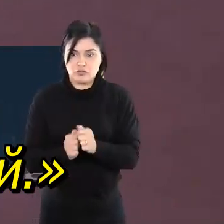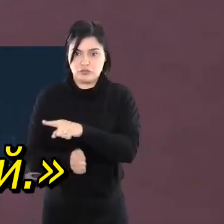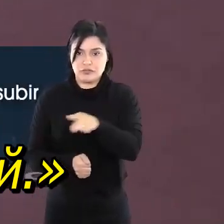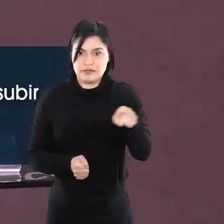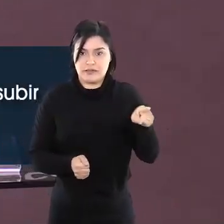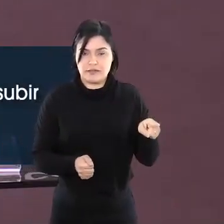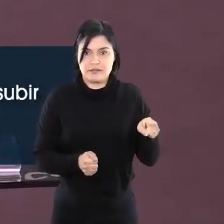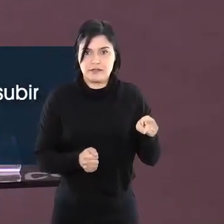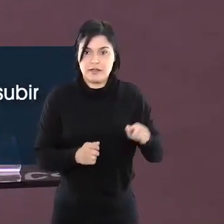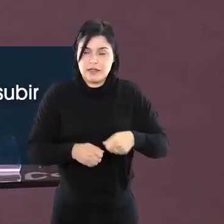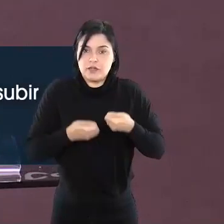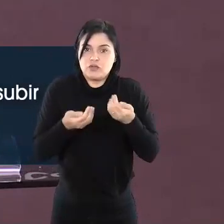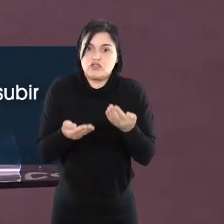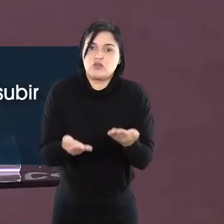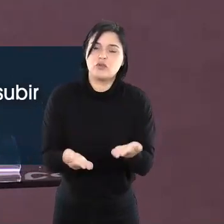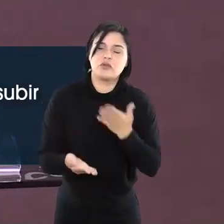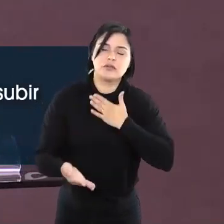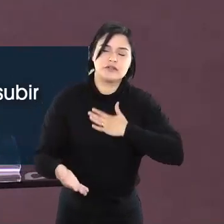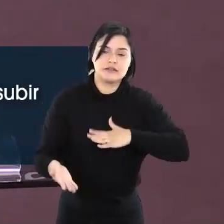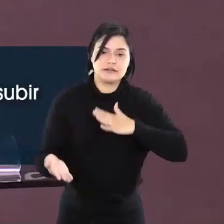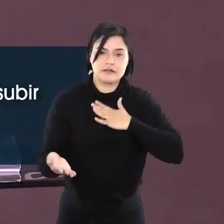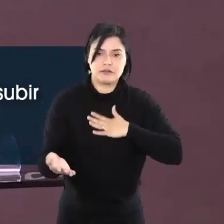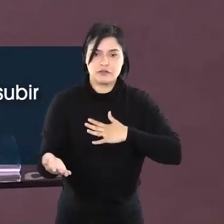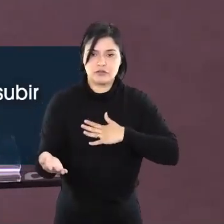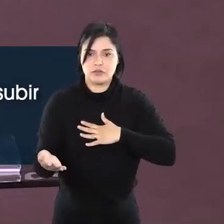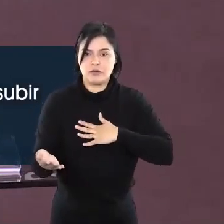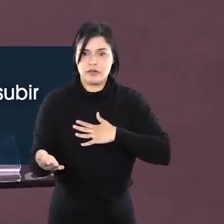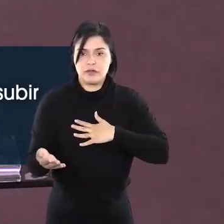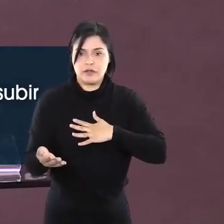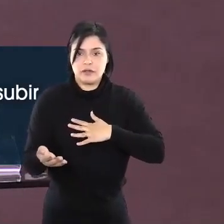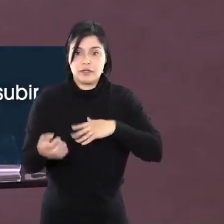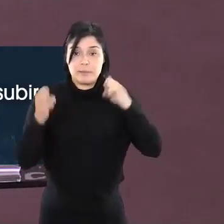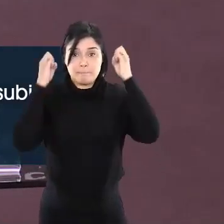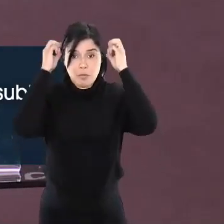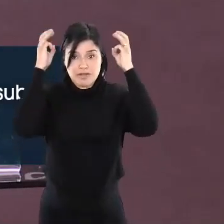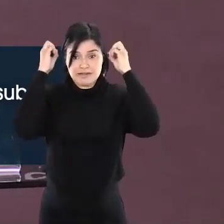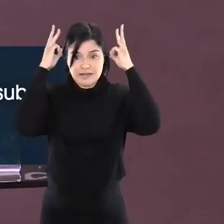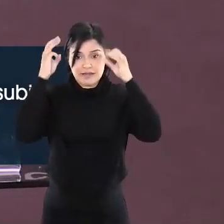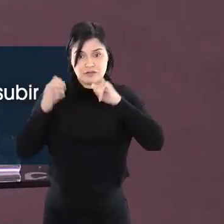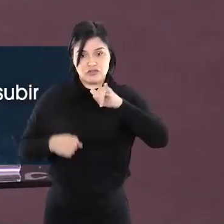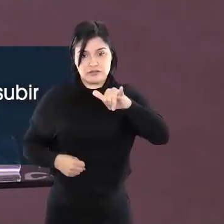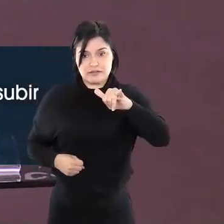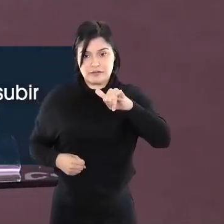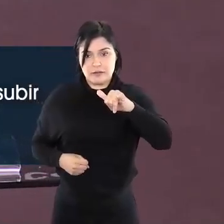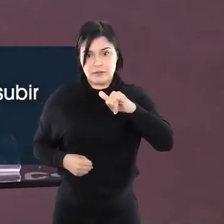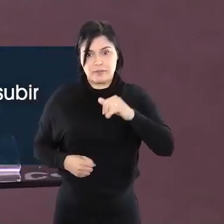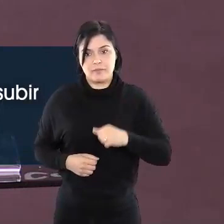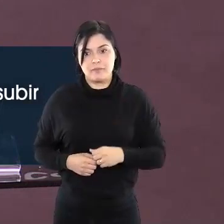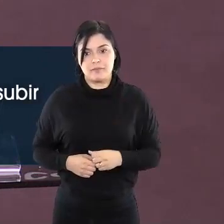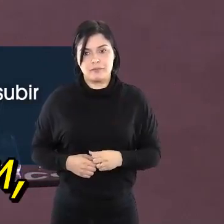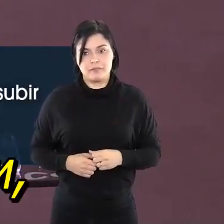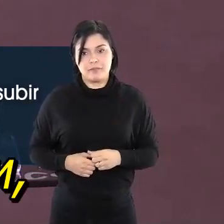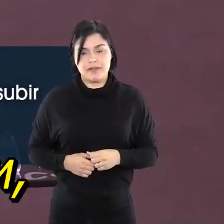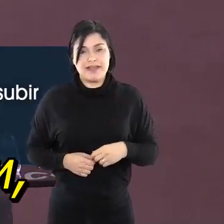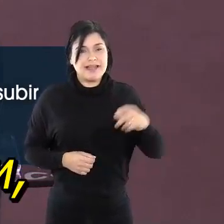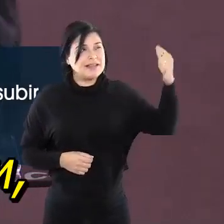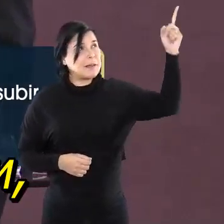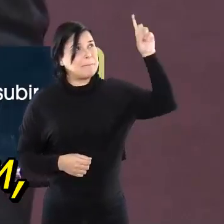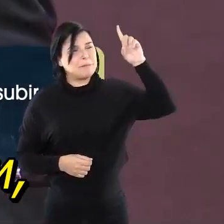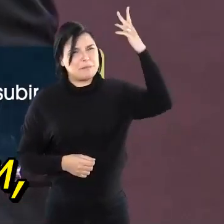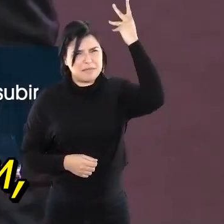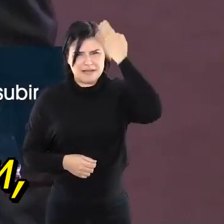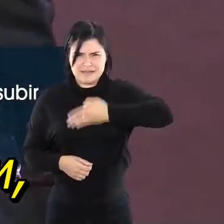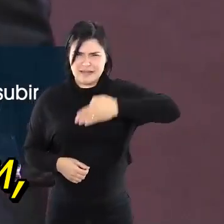darei descanso. O que é que Moisés responde? Versículo 15, por favor. O que é que diz? Então lhe disse Moisés: se a